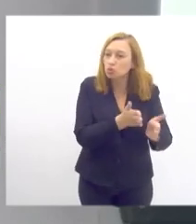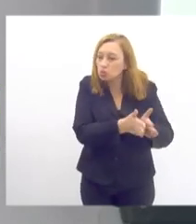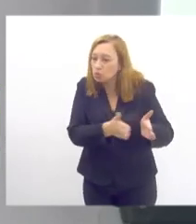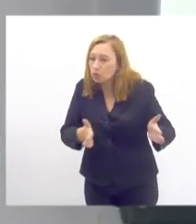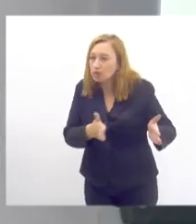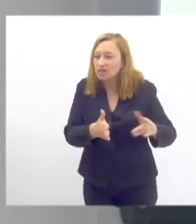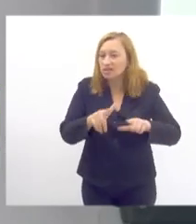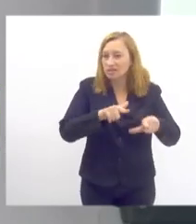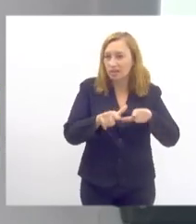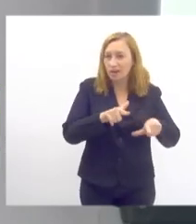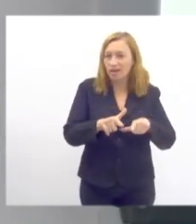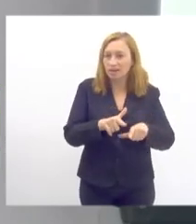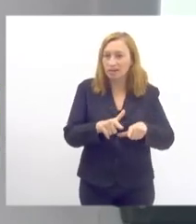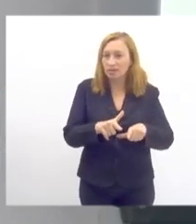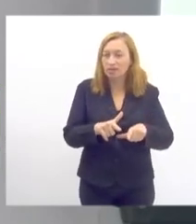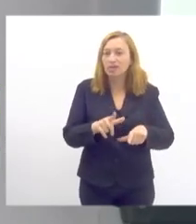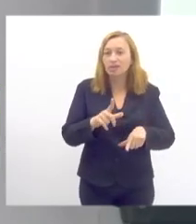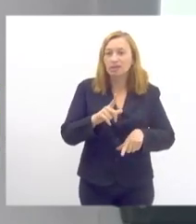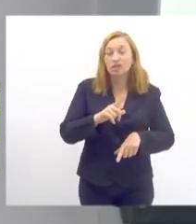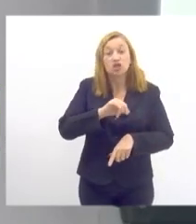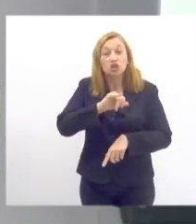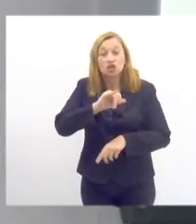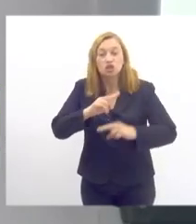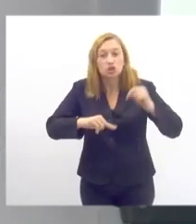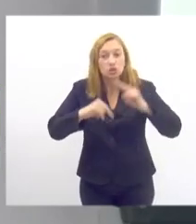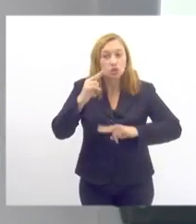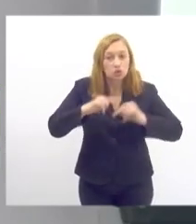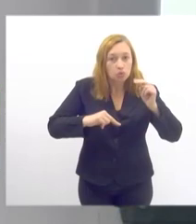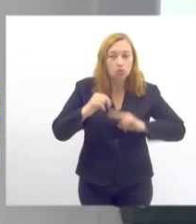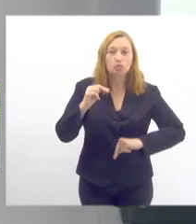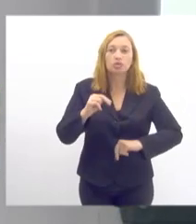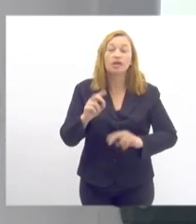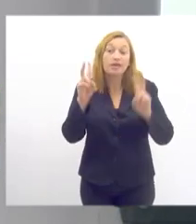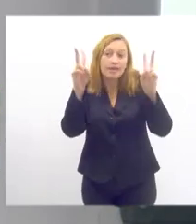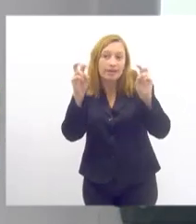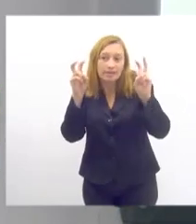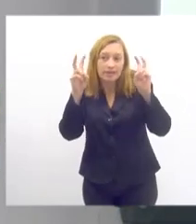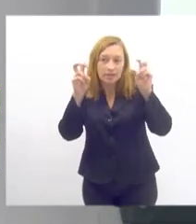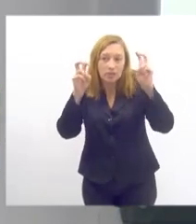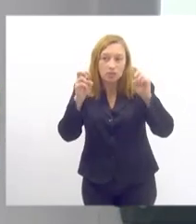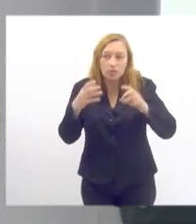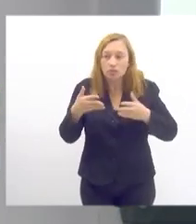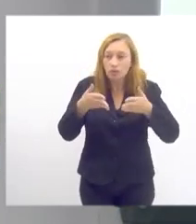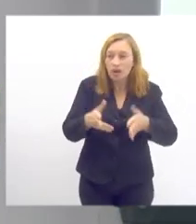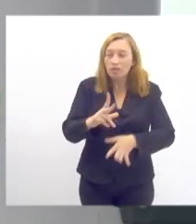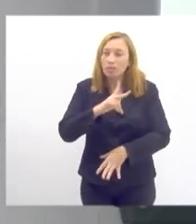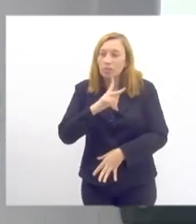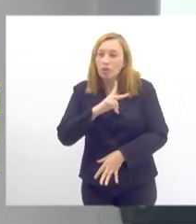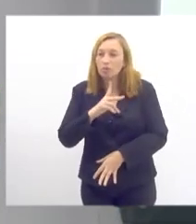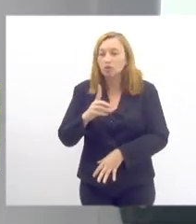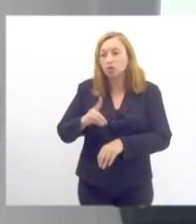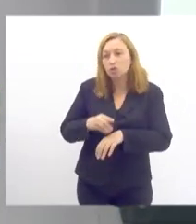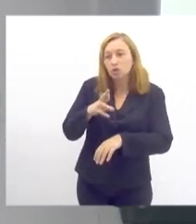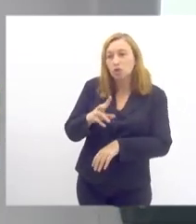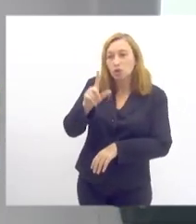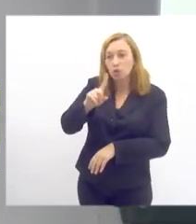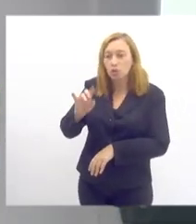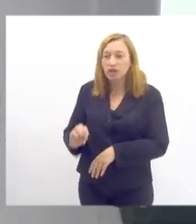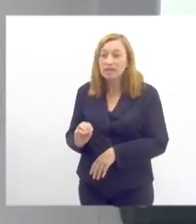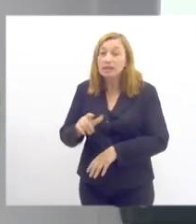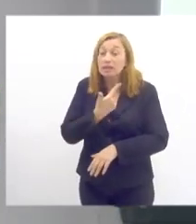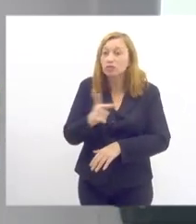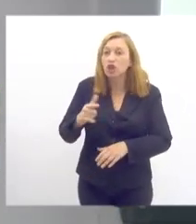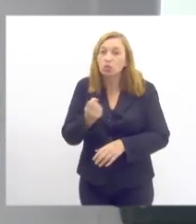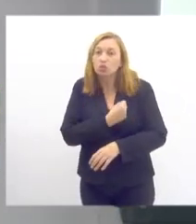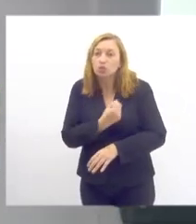cargos. Nós estamos em junho e ainda tem essa questão que apontada até pelo próprio doutor Luiz, que não temos ainda